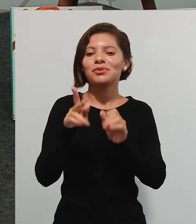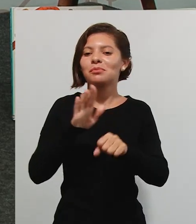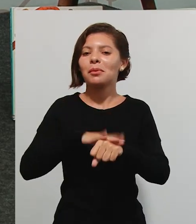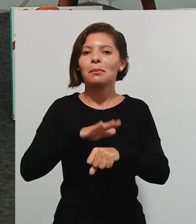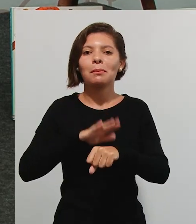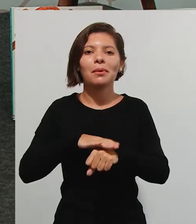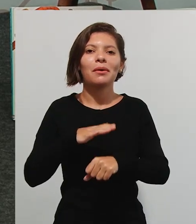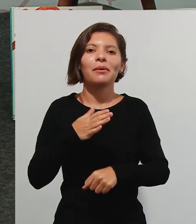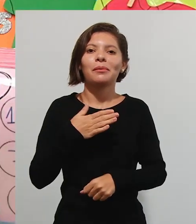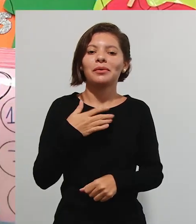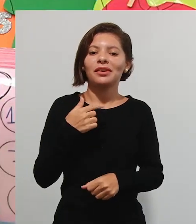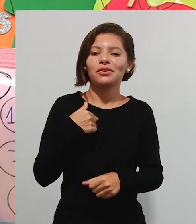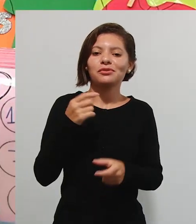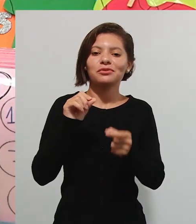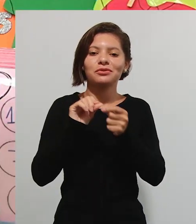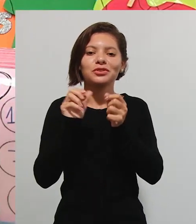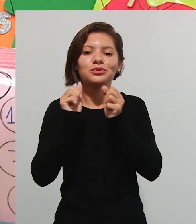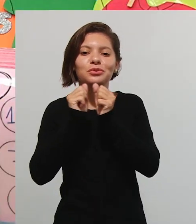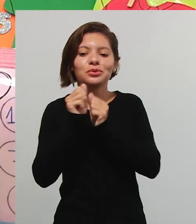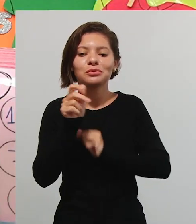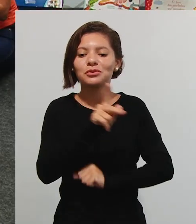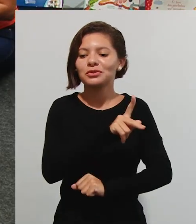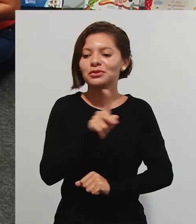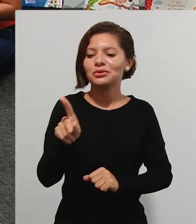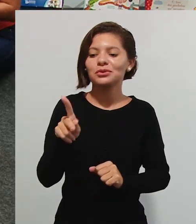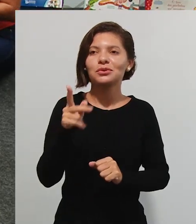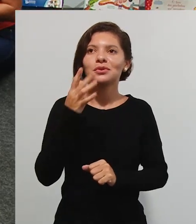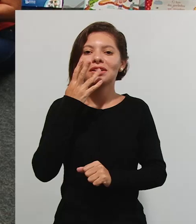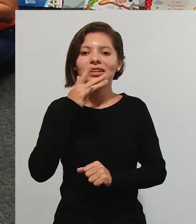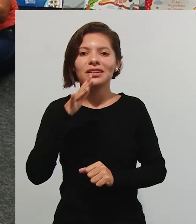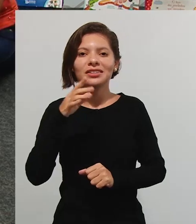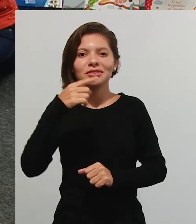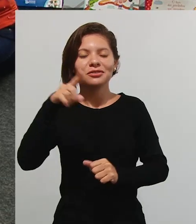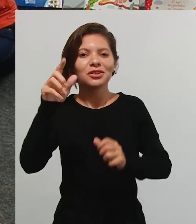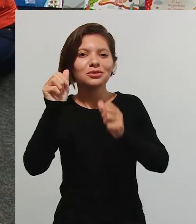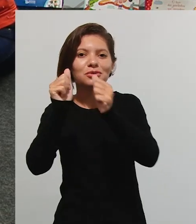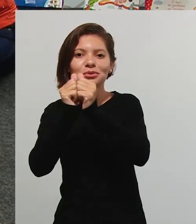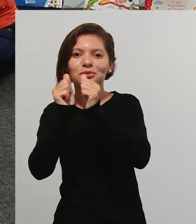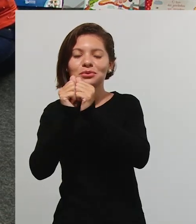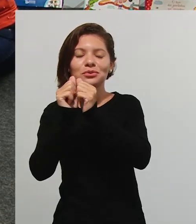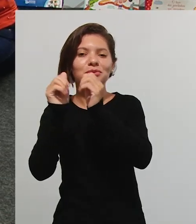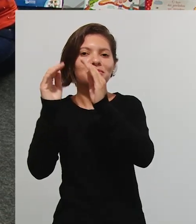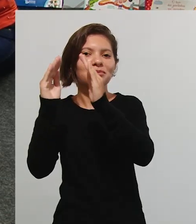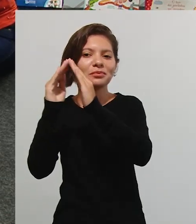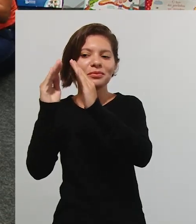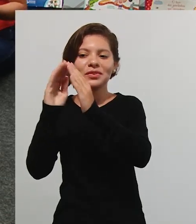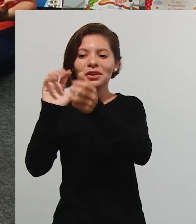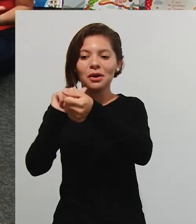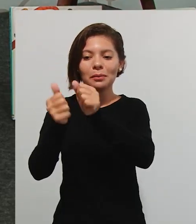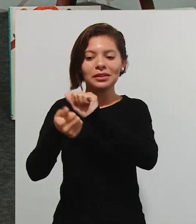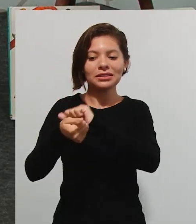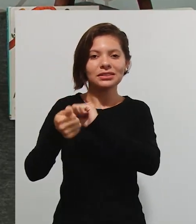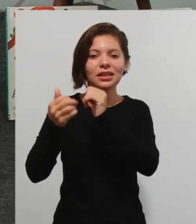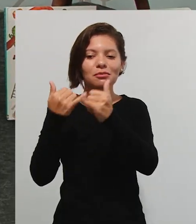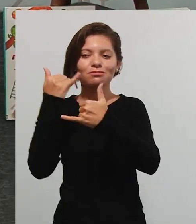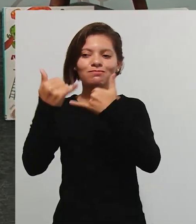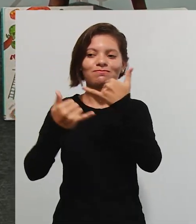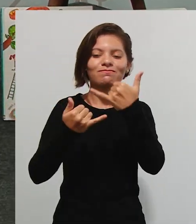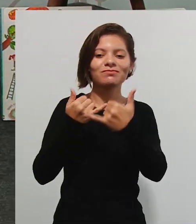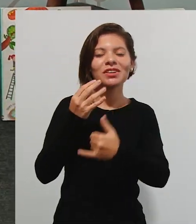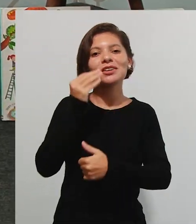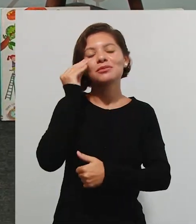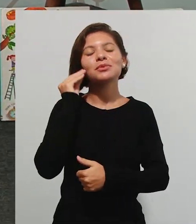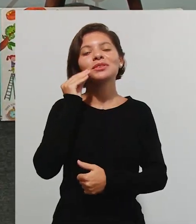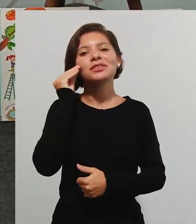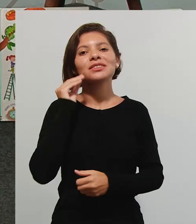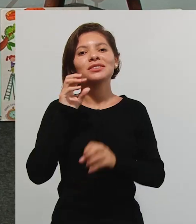fiz com a professora. Então, aí a criança leva para casa, brinca, né? E ela tem essa experiência, porque também a